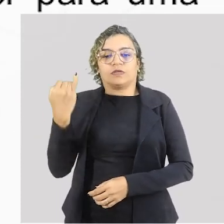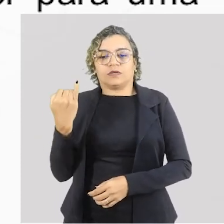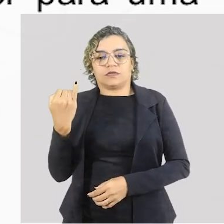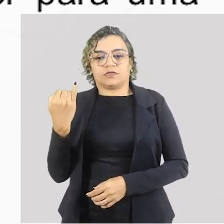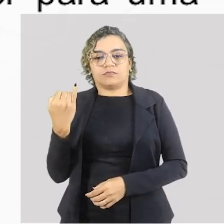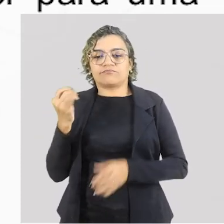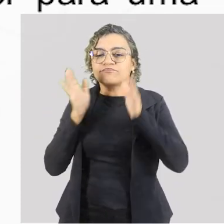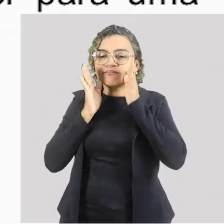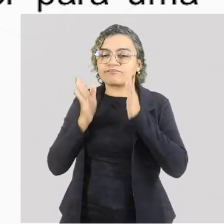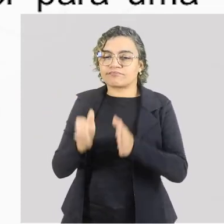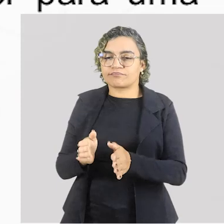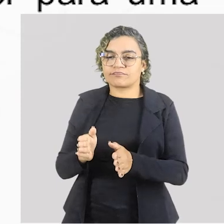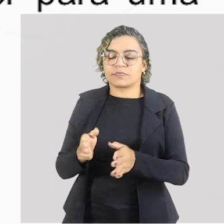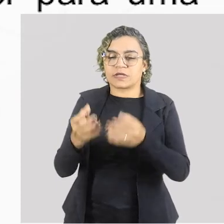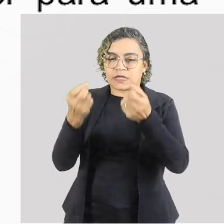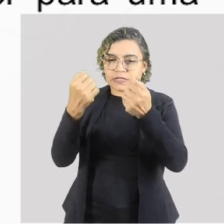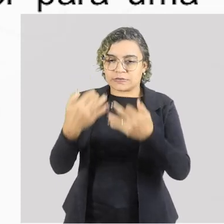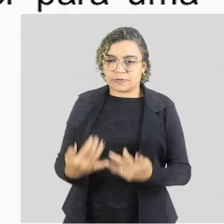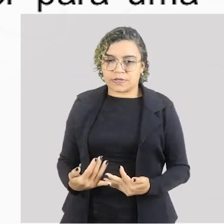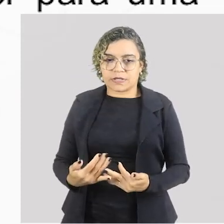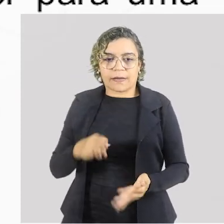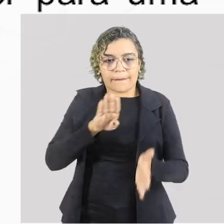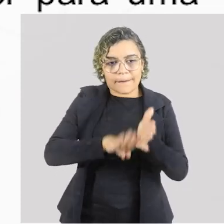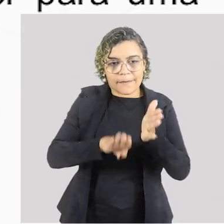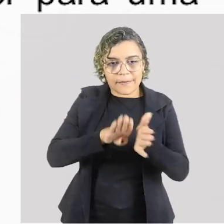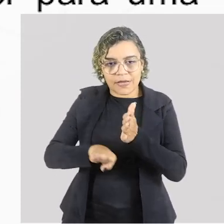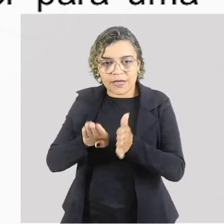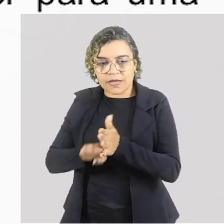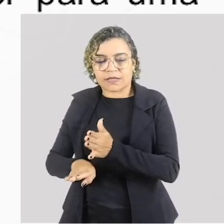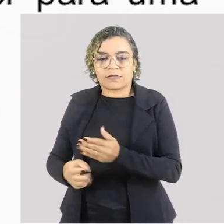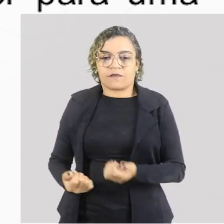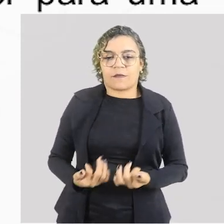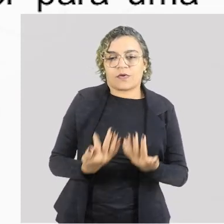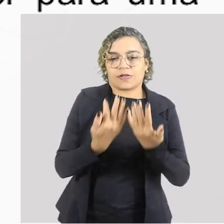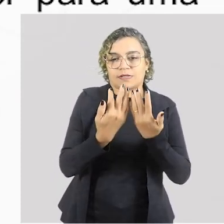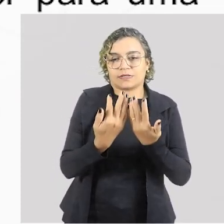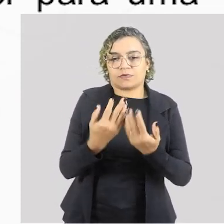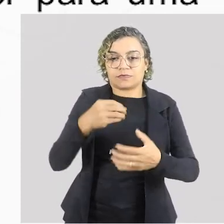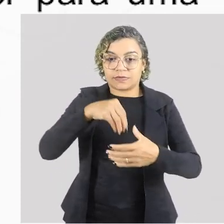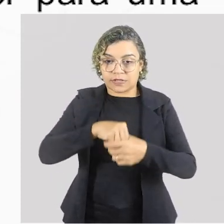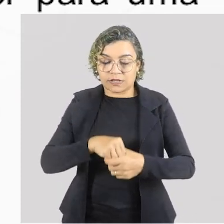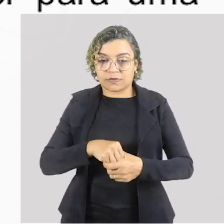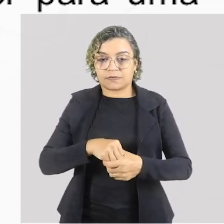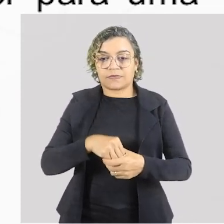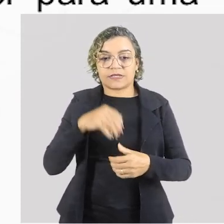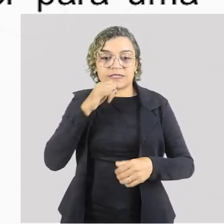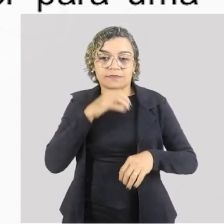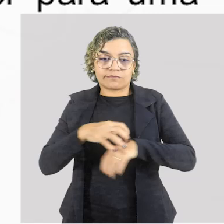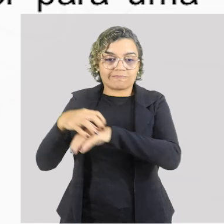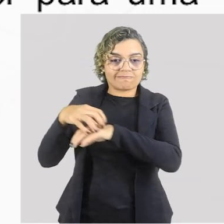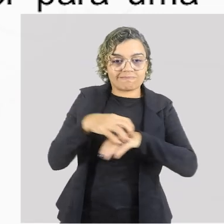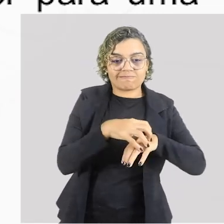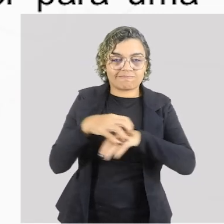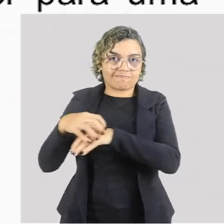de especificação, pois define perdas por evaporação no armazenamento, no transporte e manuseio de